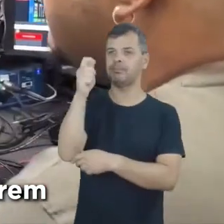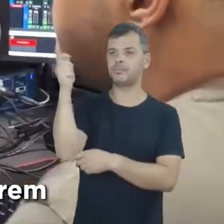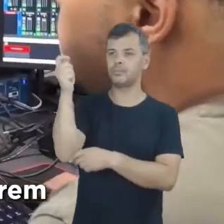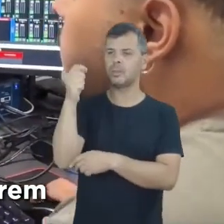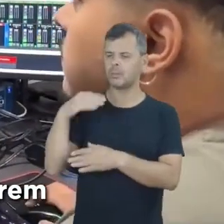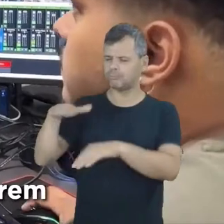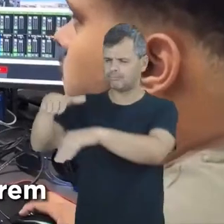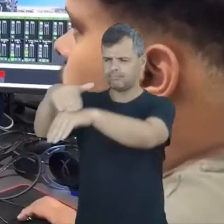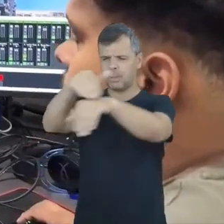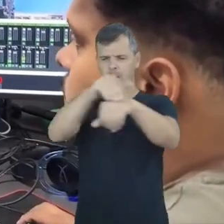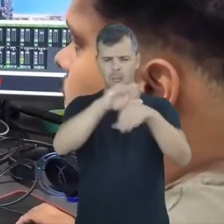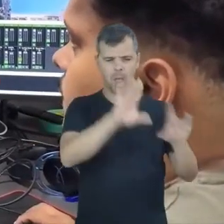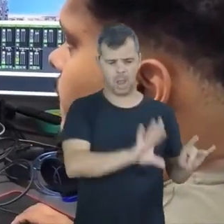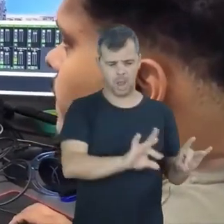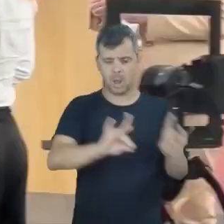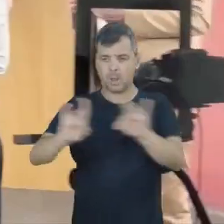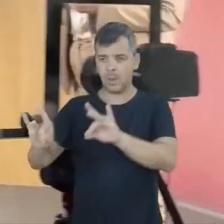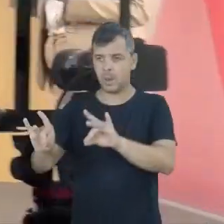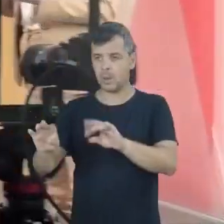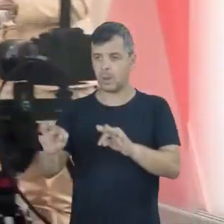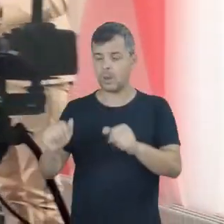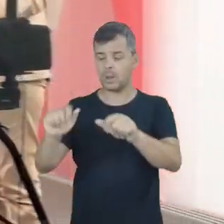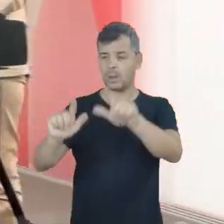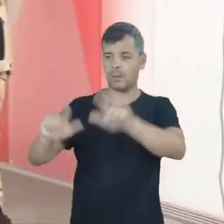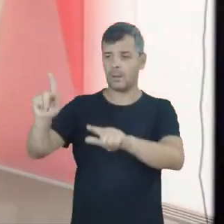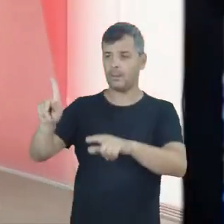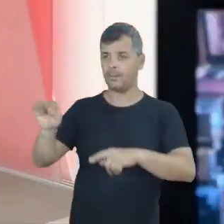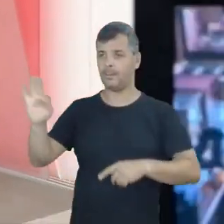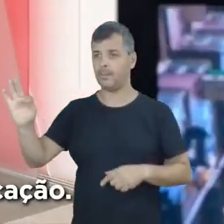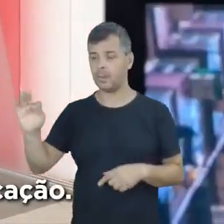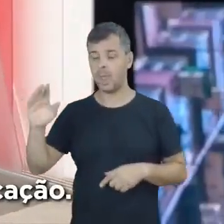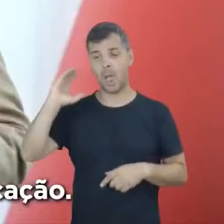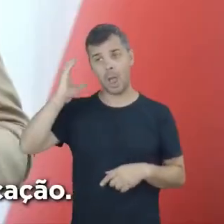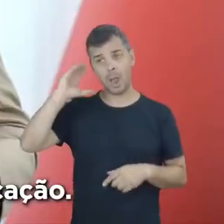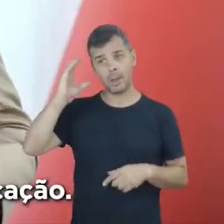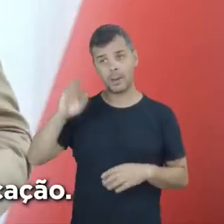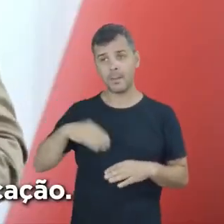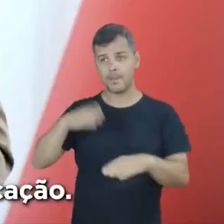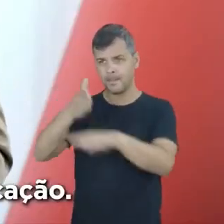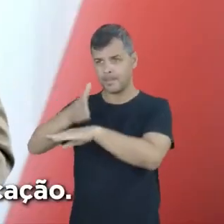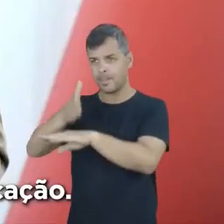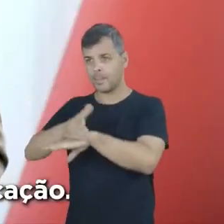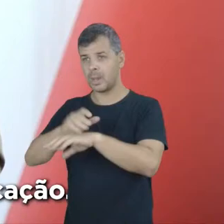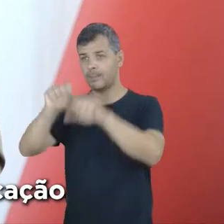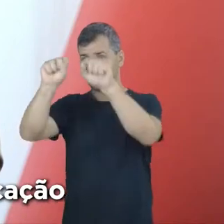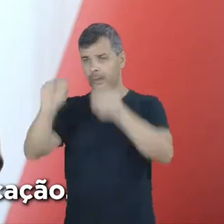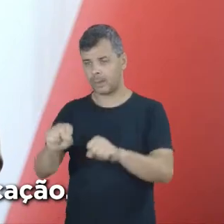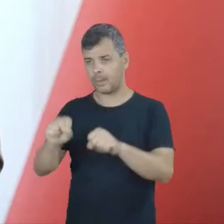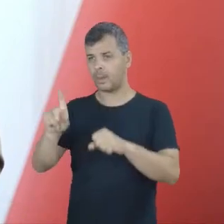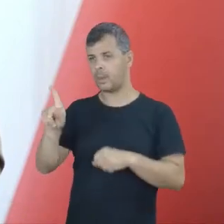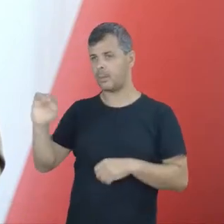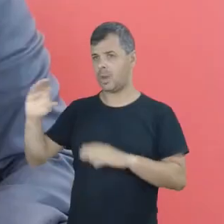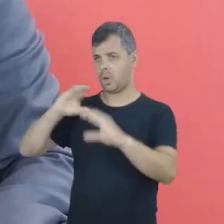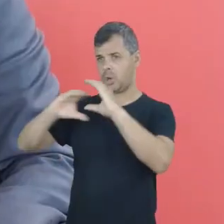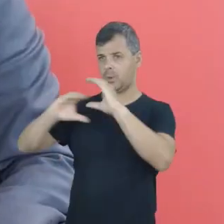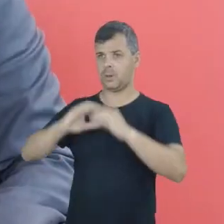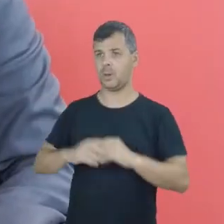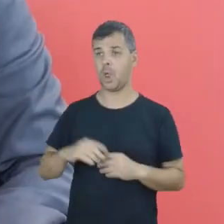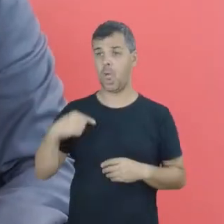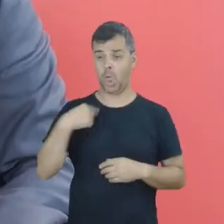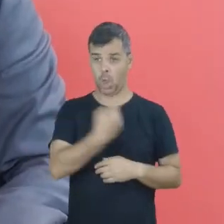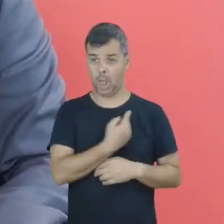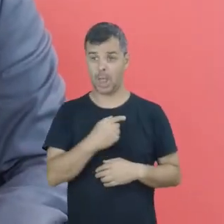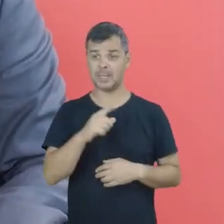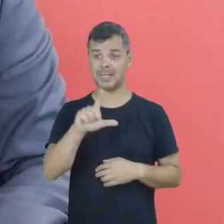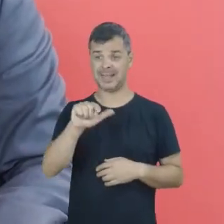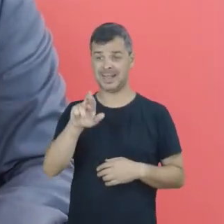Quero convidar vocês a acompanharem, assistirem a TV PT, a Rádio PT, participem do sistema PT de comunicação. Olá, eu sou